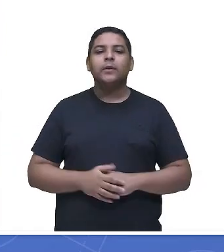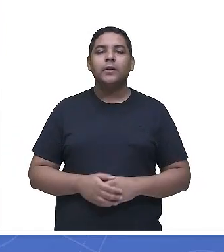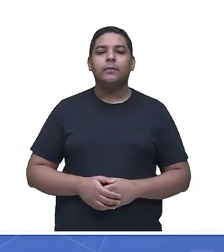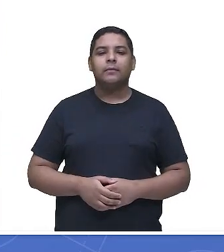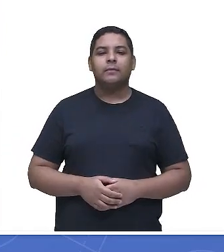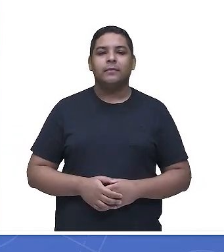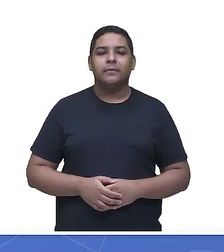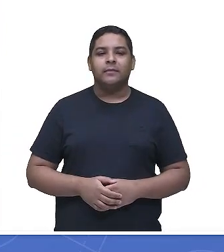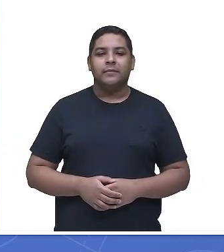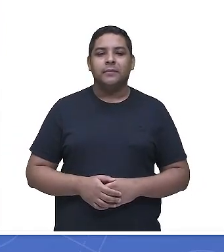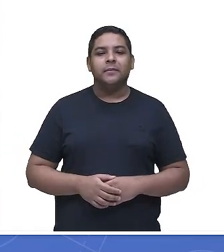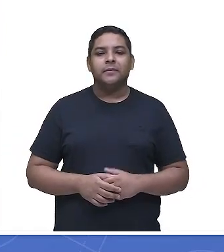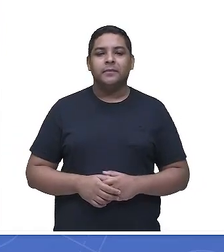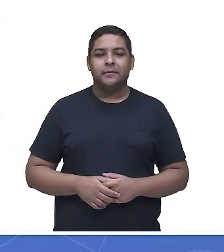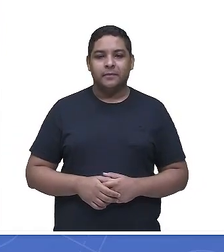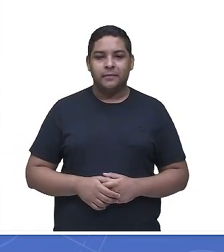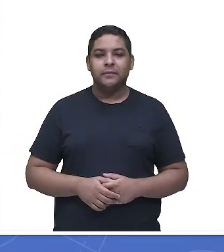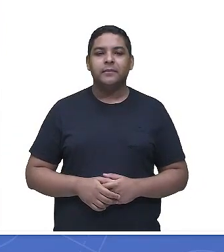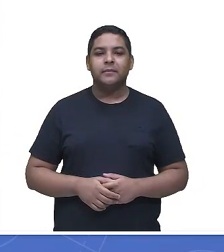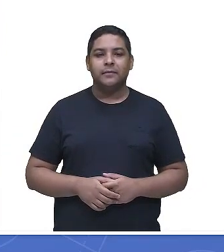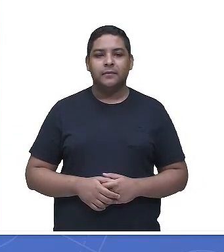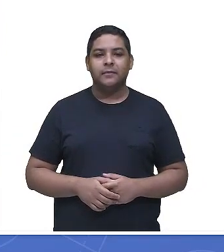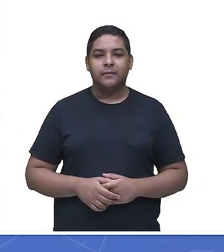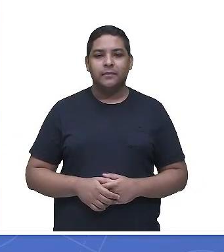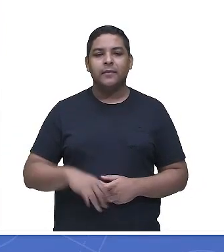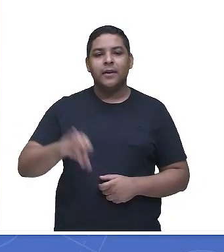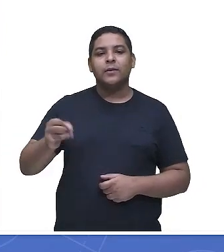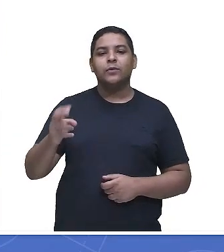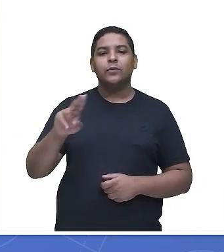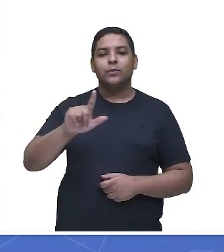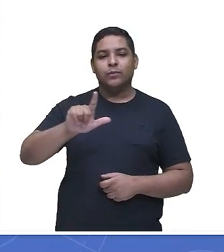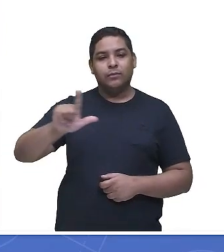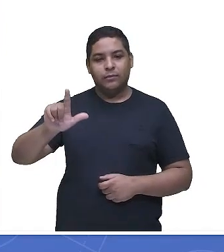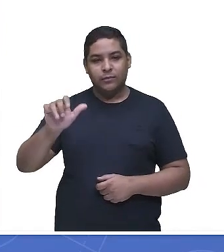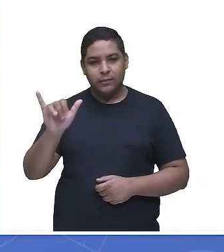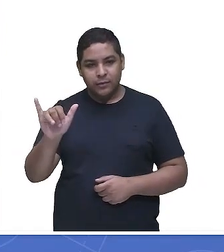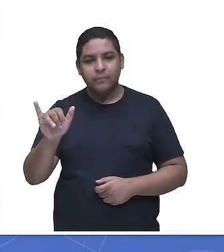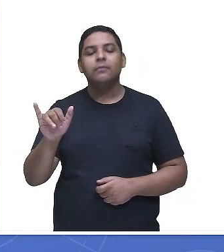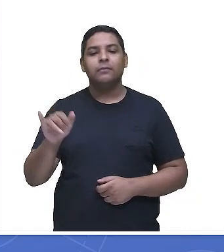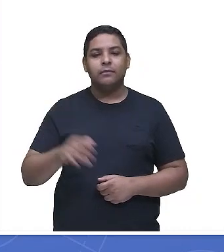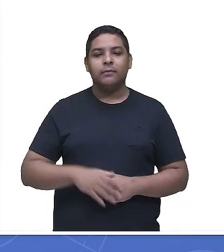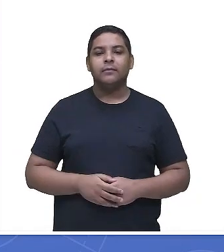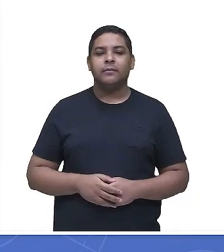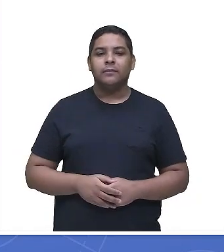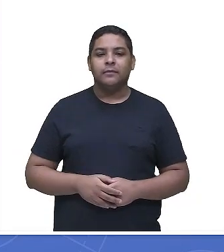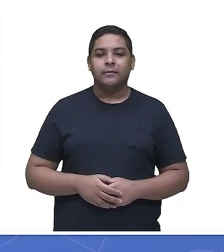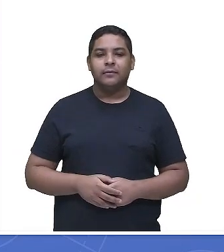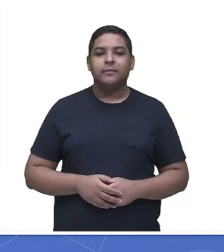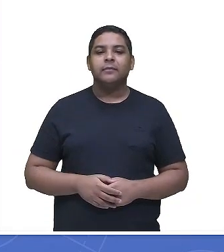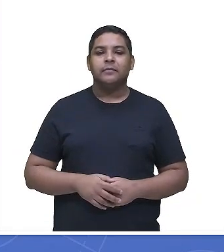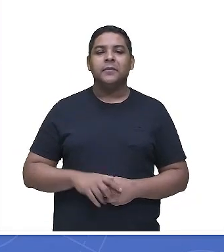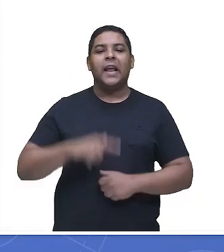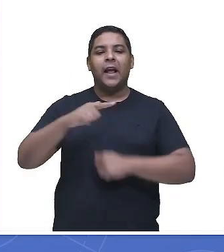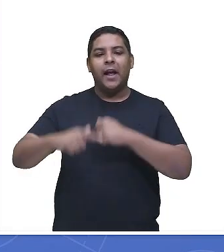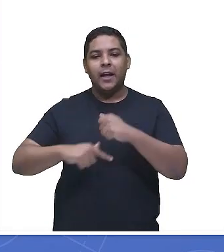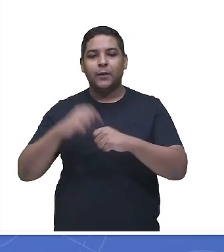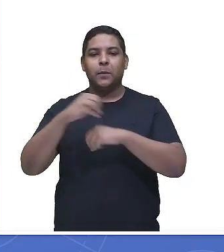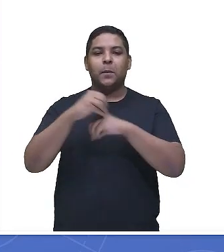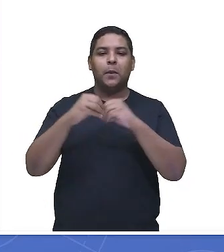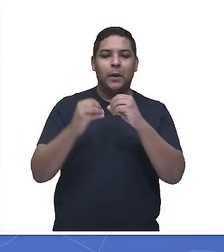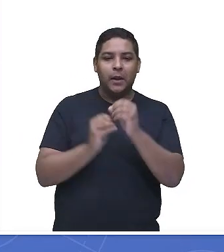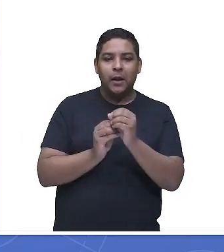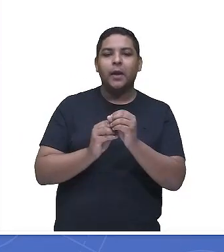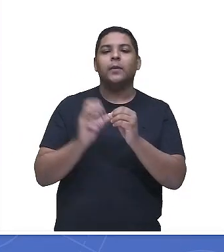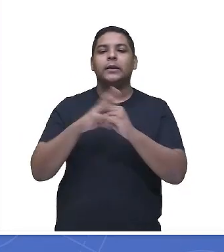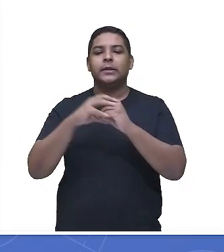aqui. Aí, ó. A Julie Nascimento. Átomo, molécula, célula, tecido, órgão, sistema, organismo. Muito bom, tá